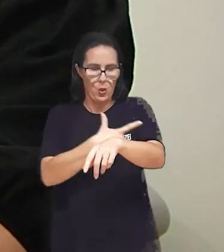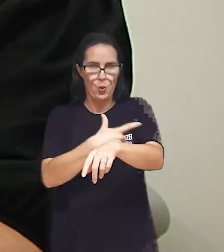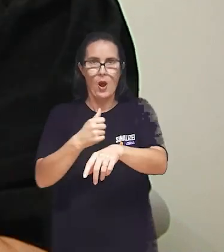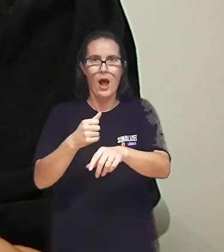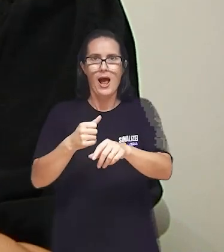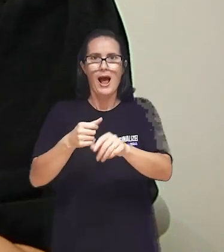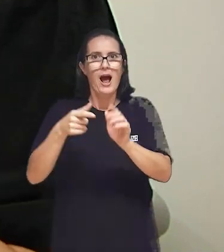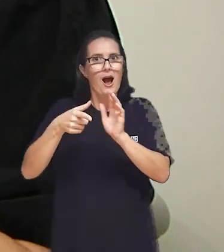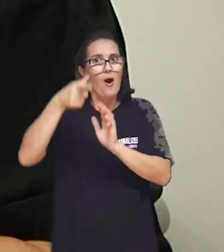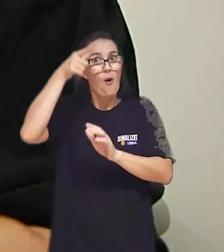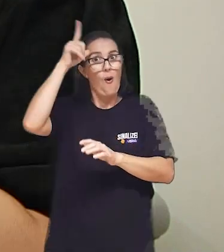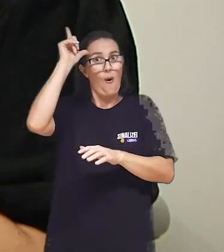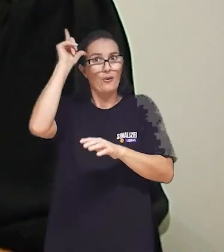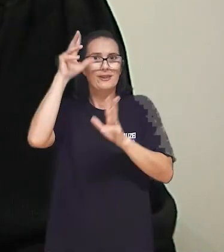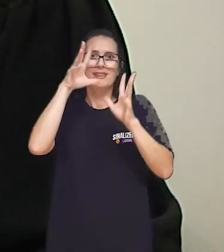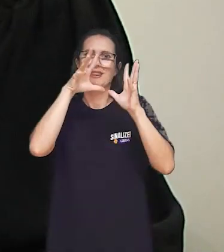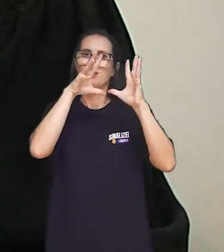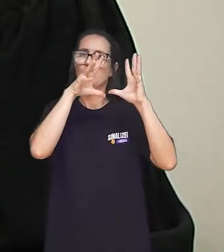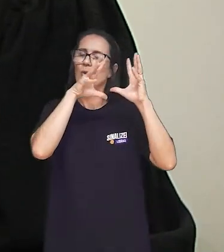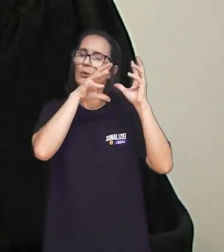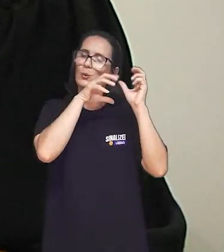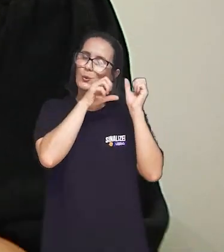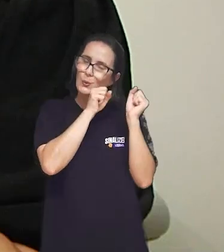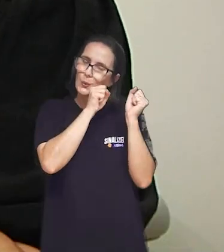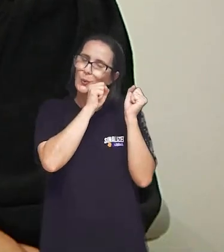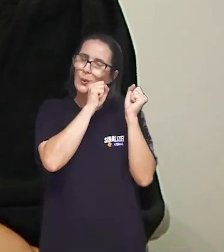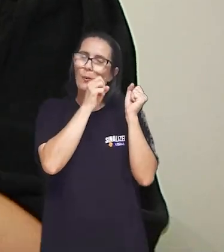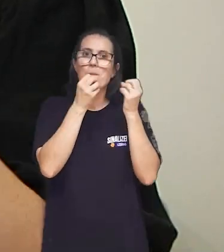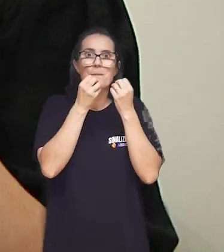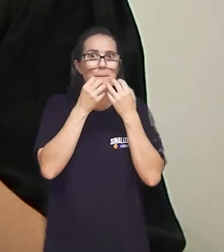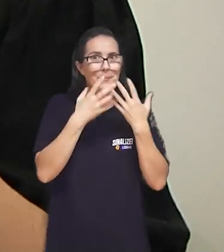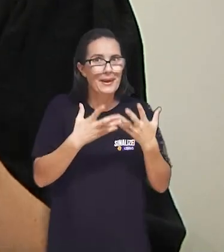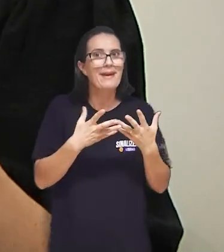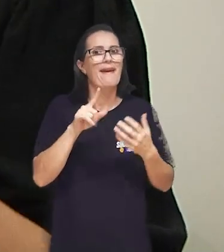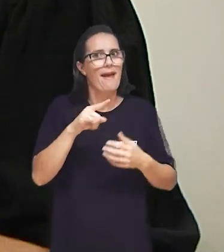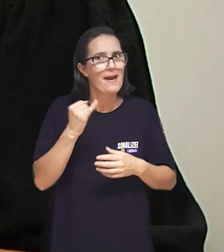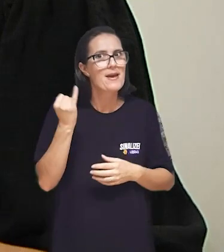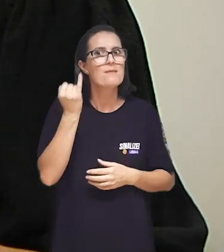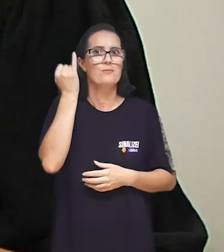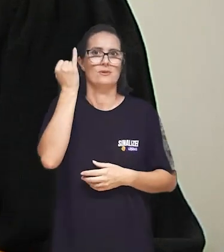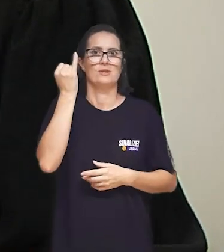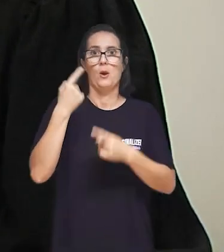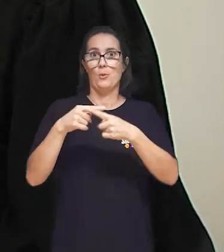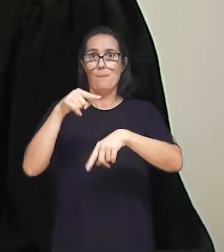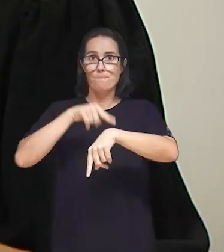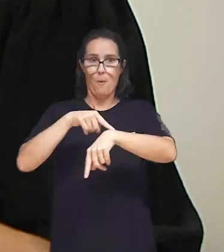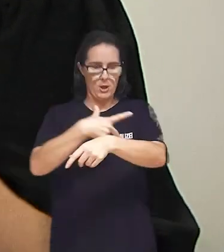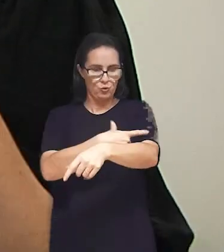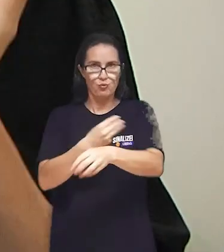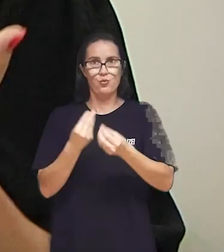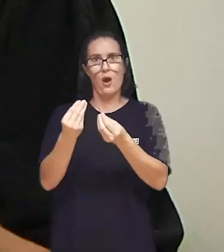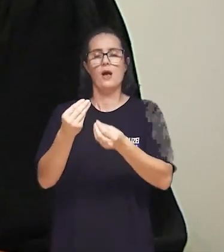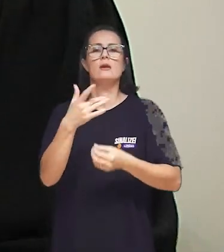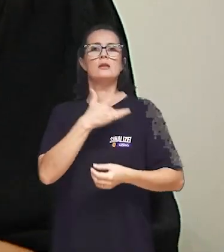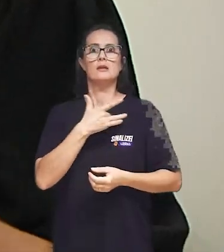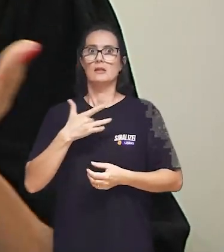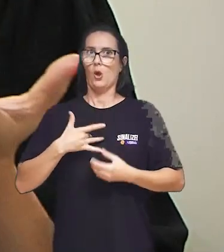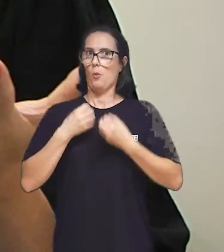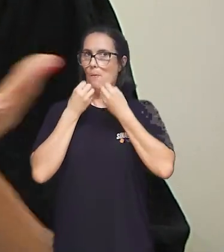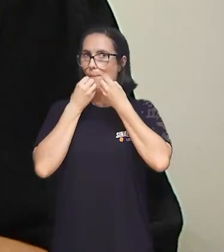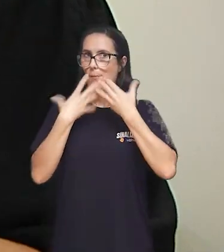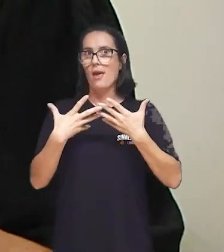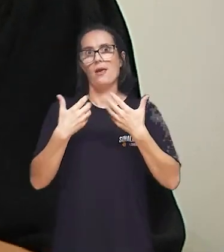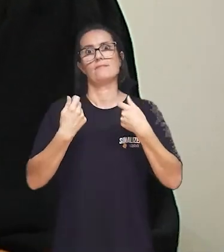gente não dá muita importância, mas é importante. E claro, né, o doador ele tem que estar bem de saúde, que se ele não estiver bem